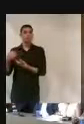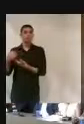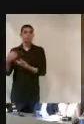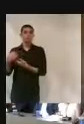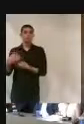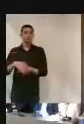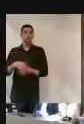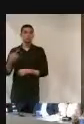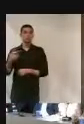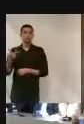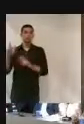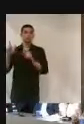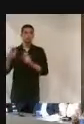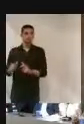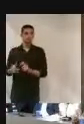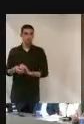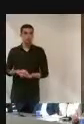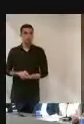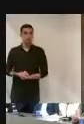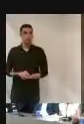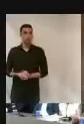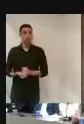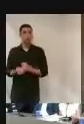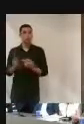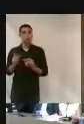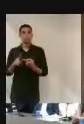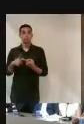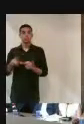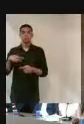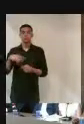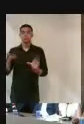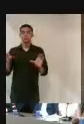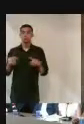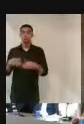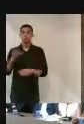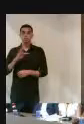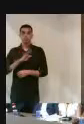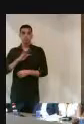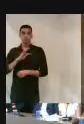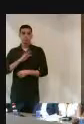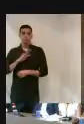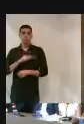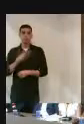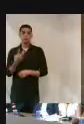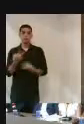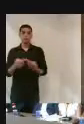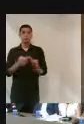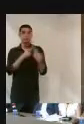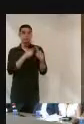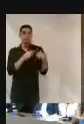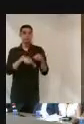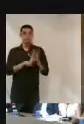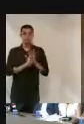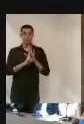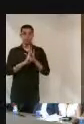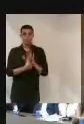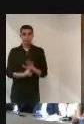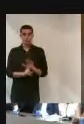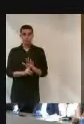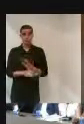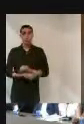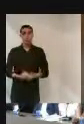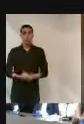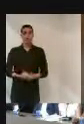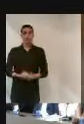no acordo setorial. Ele tem um comitê técnico com as 3 representações de ABIPEC, ABIPLA e ABIMAP. A ABIPEC,